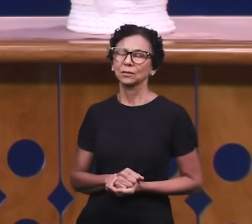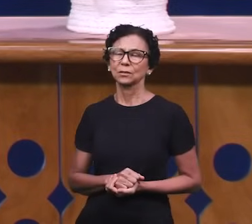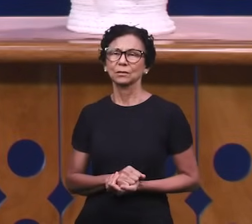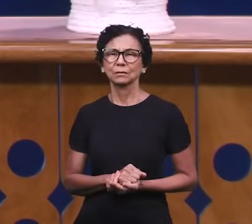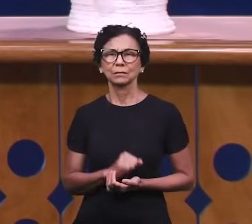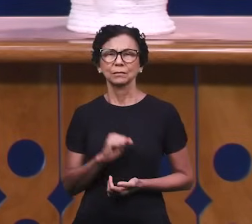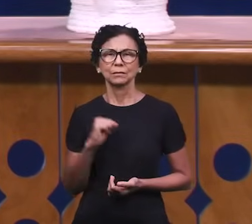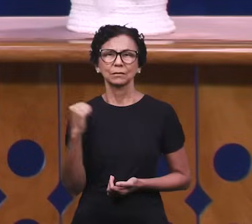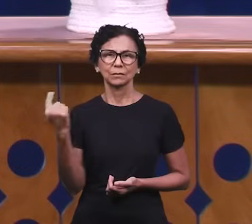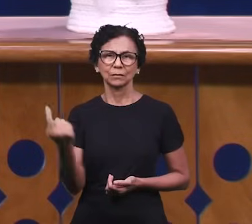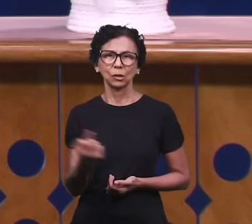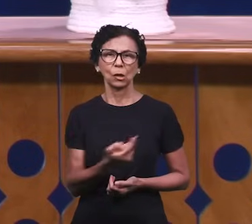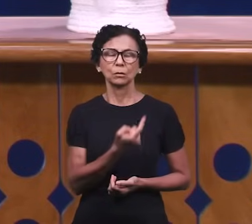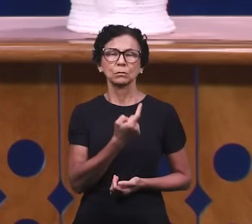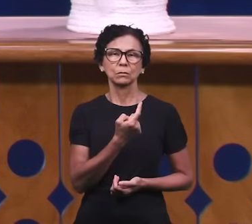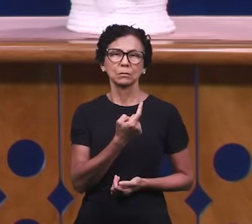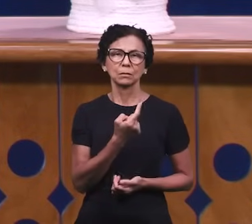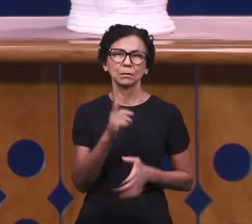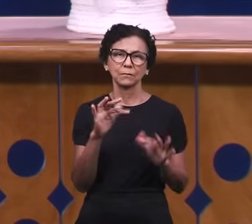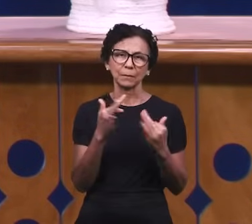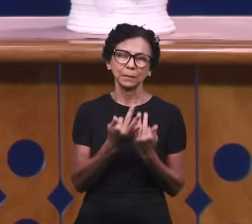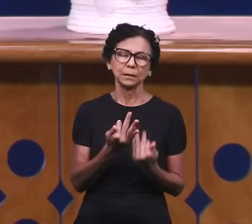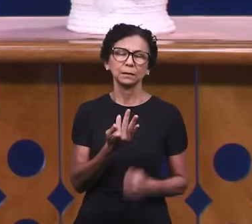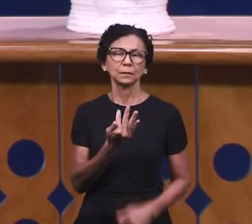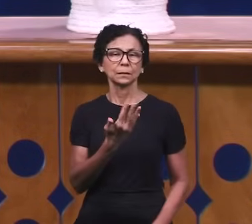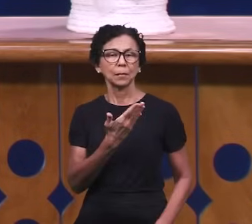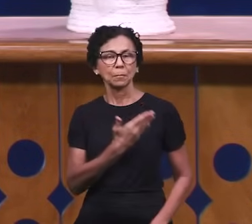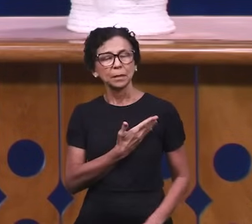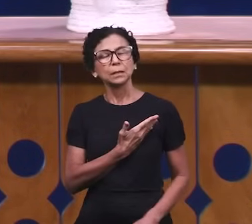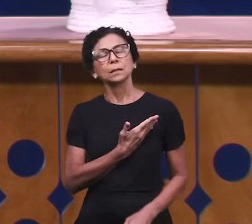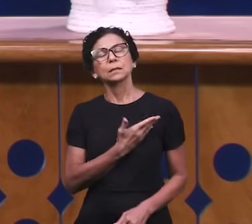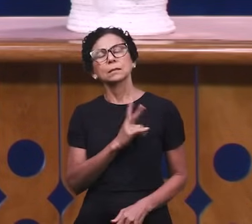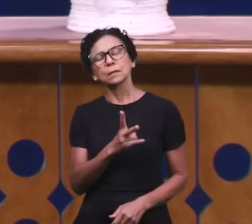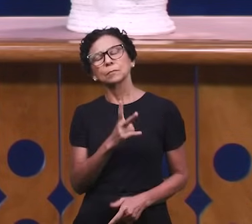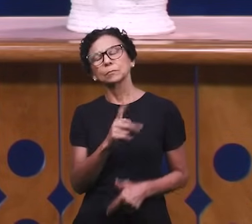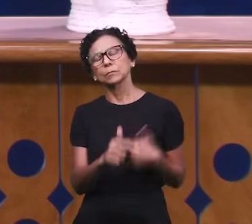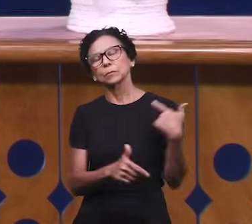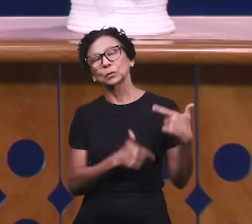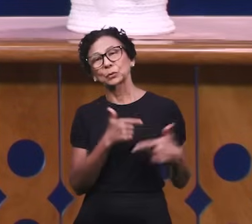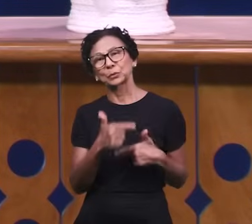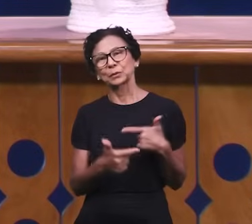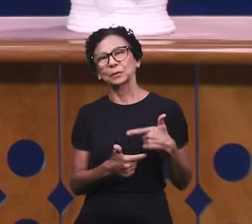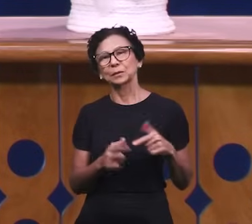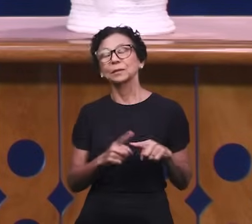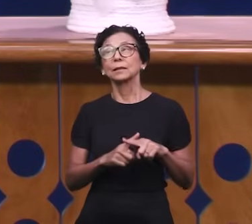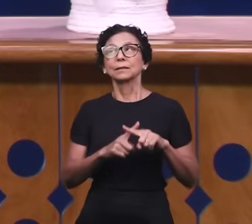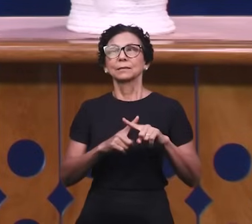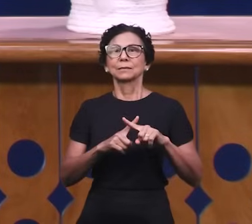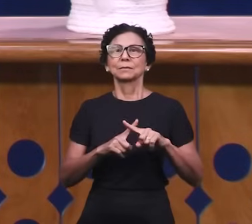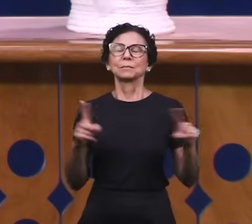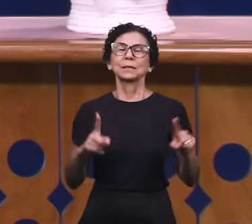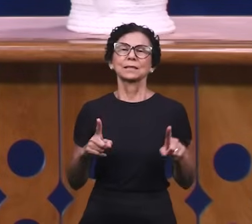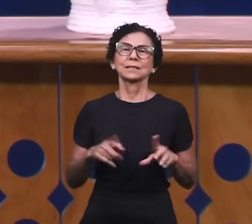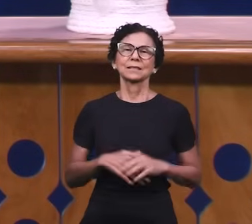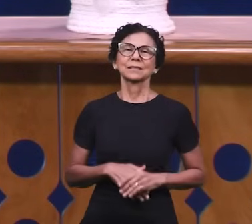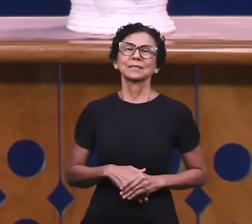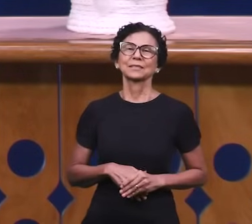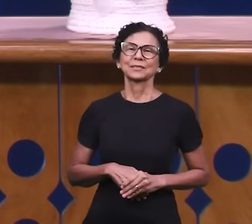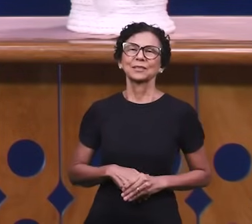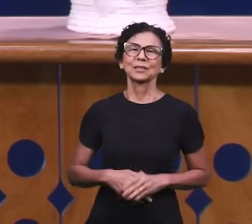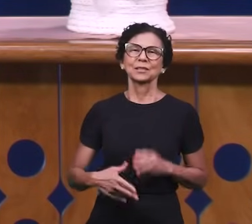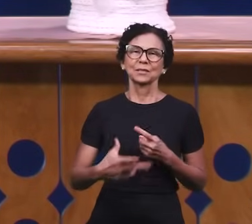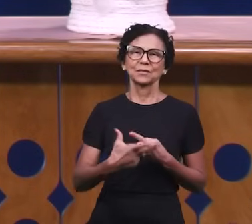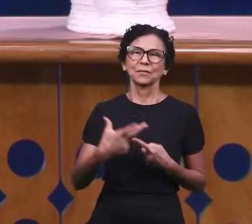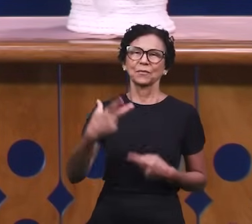nessa batalha, os nossos amigos que participam conosco de tantas lutas, nós sabemos uma coisa, seremos e